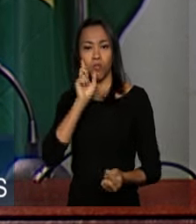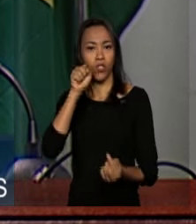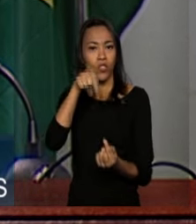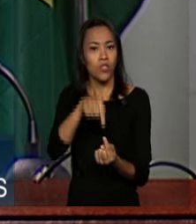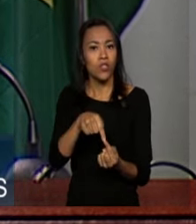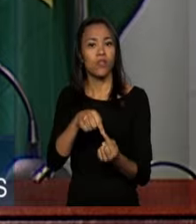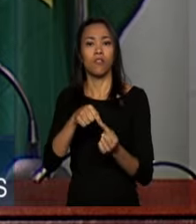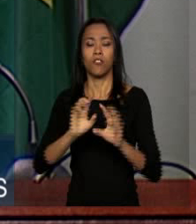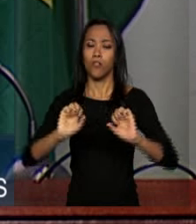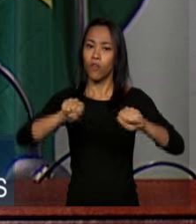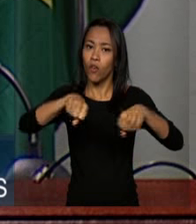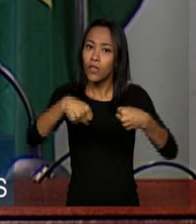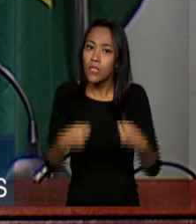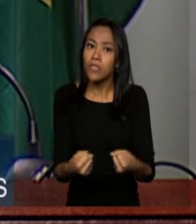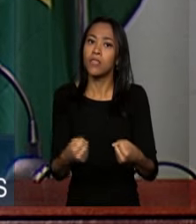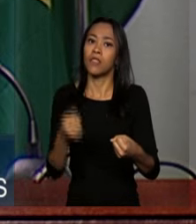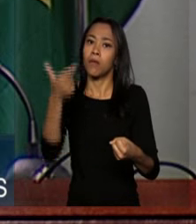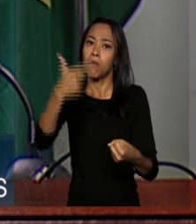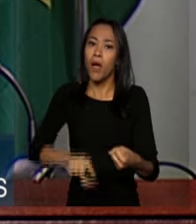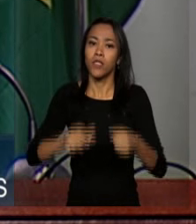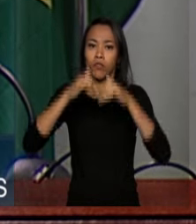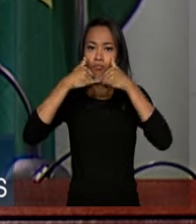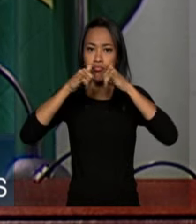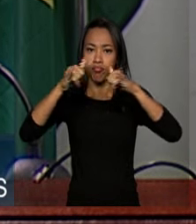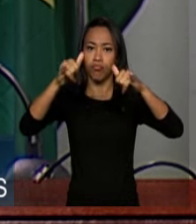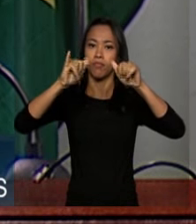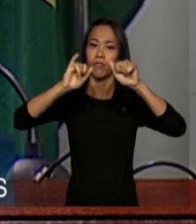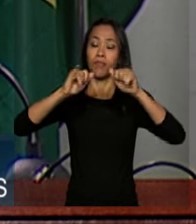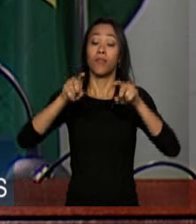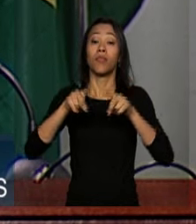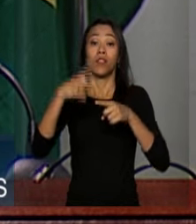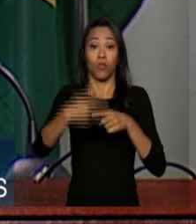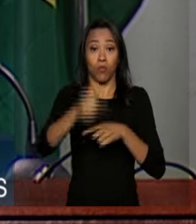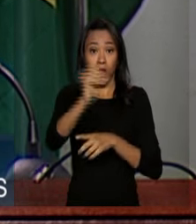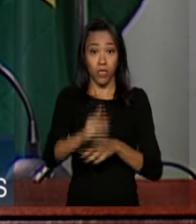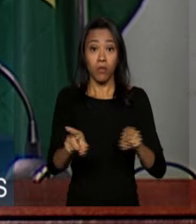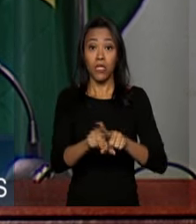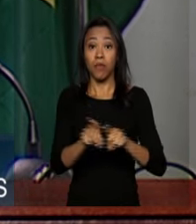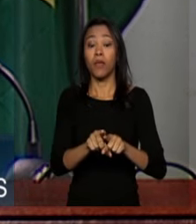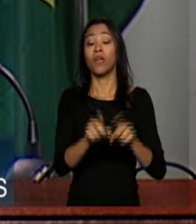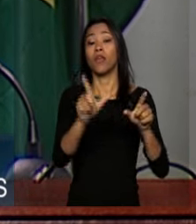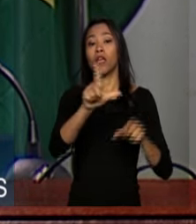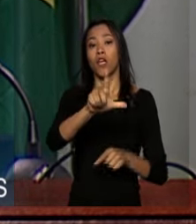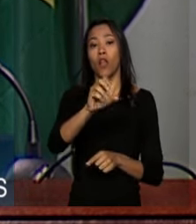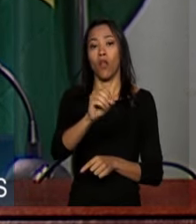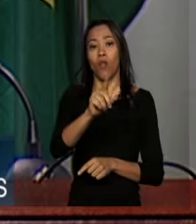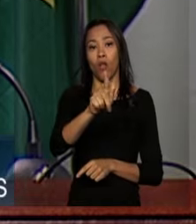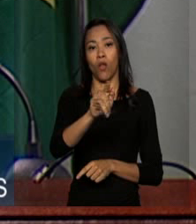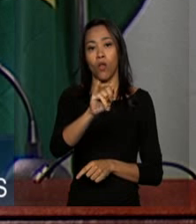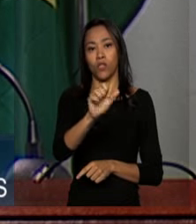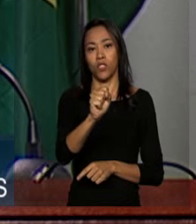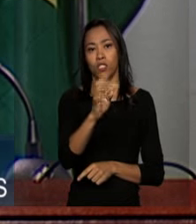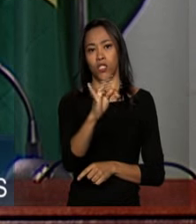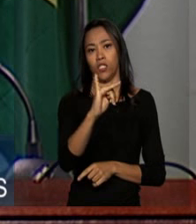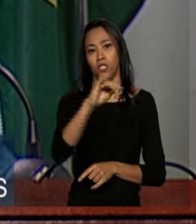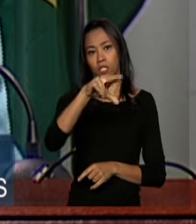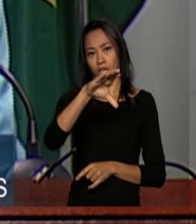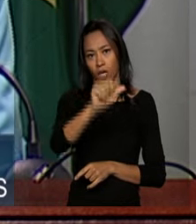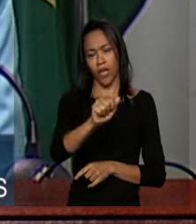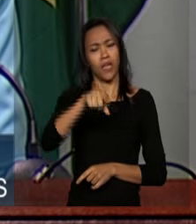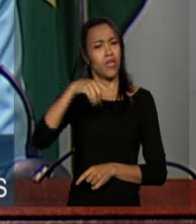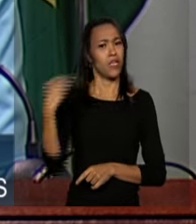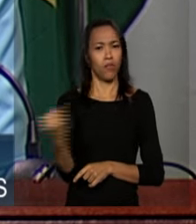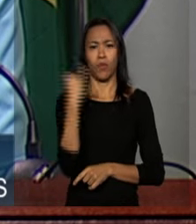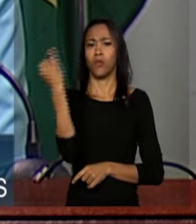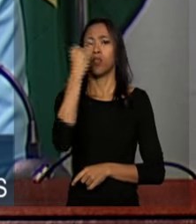fortalecer a infraestrutura energética e logística brasileira, indispensável para que aqui se consolide um novo